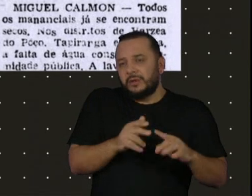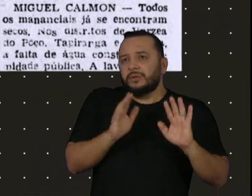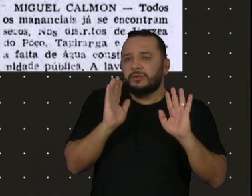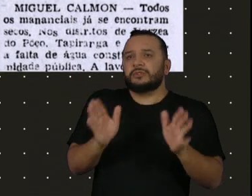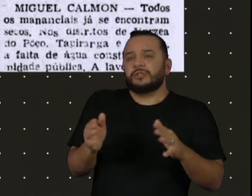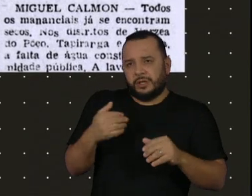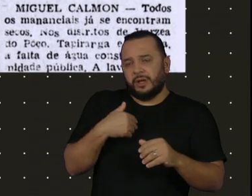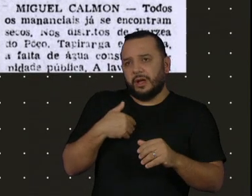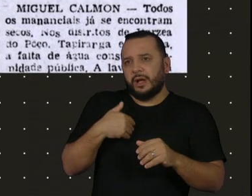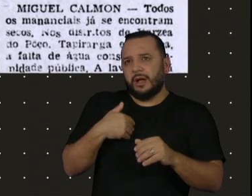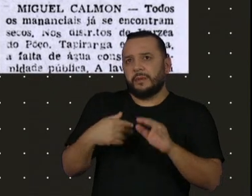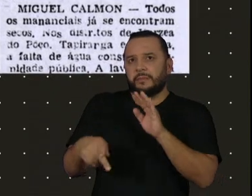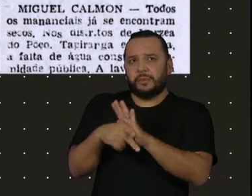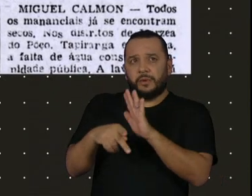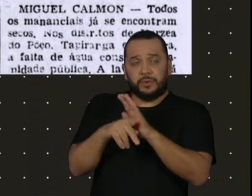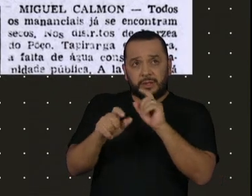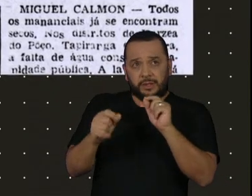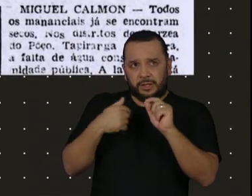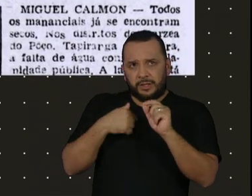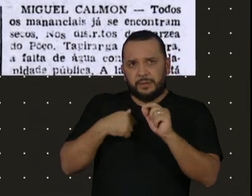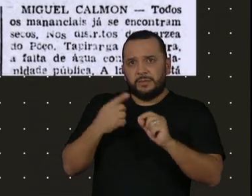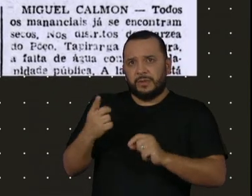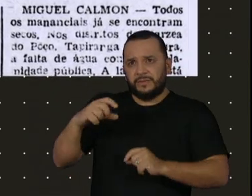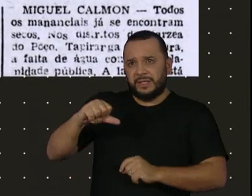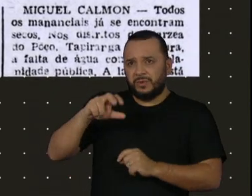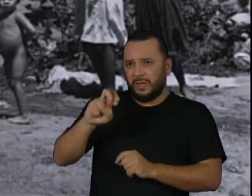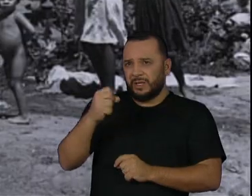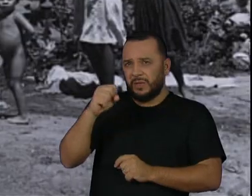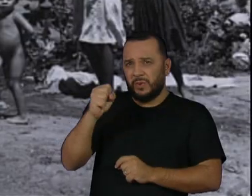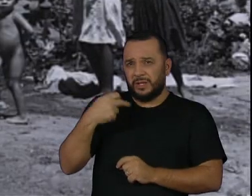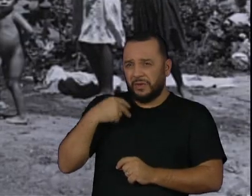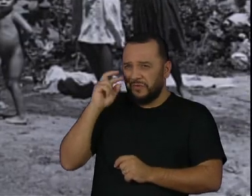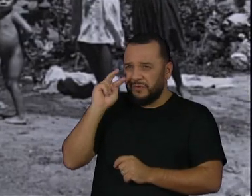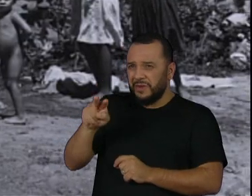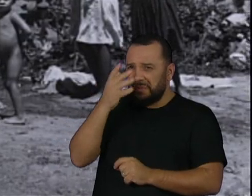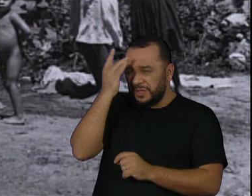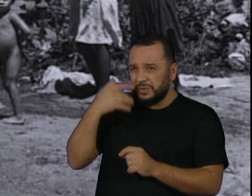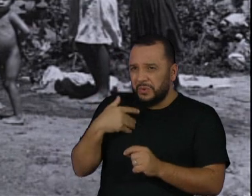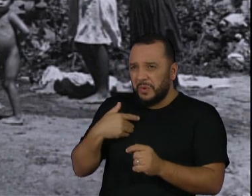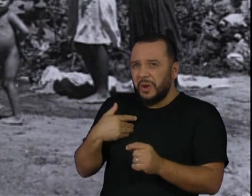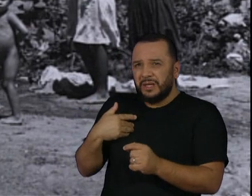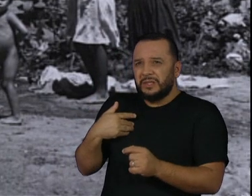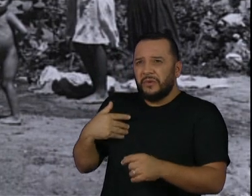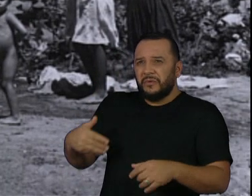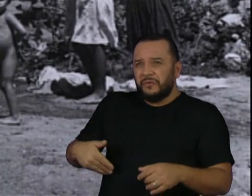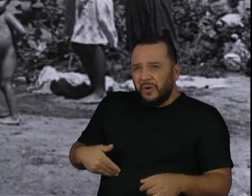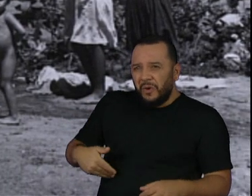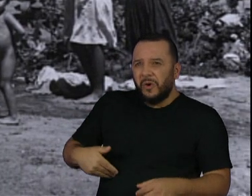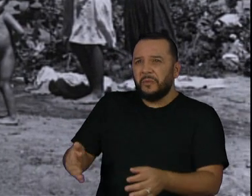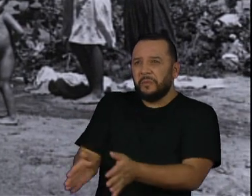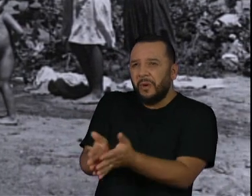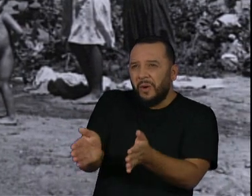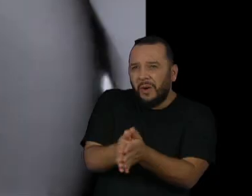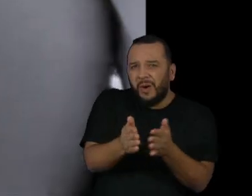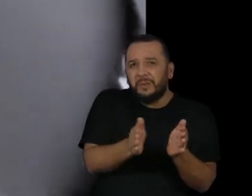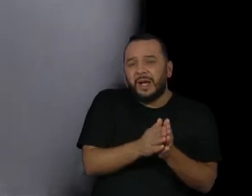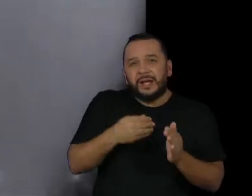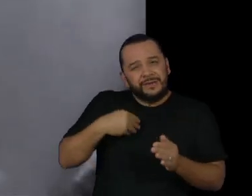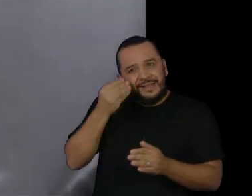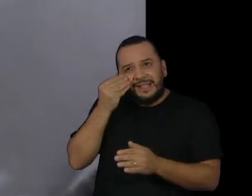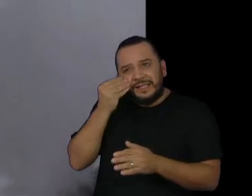houve uma seca, foi 58. E eu vi os flagelados, vendo de perto, era terrível. Então, eu tenho que fazer um filme sobre